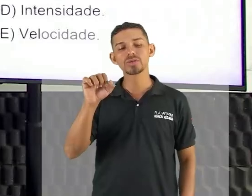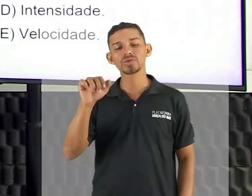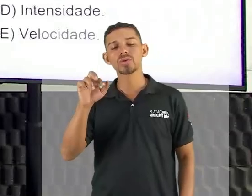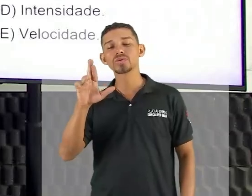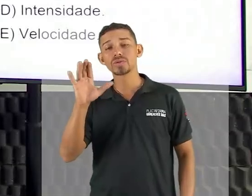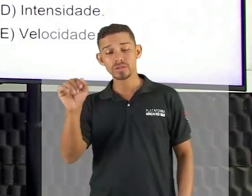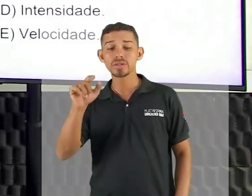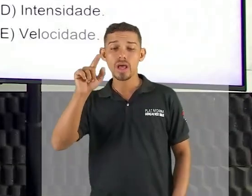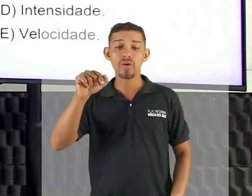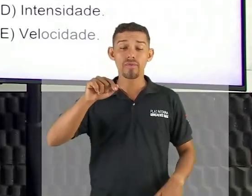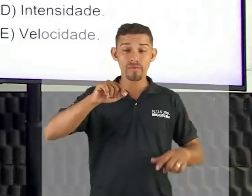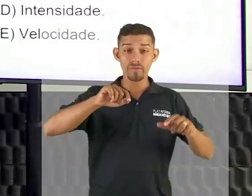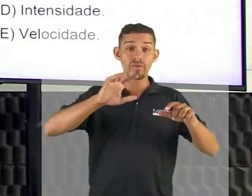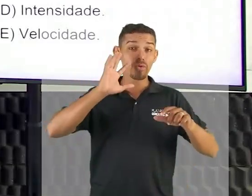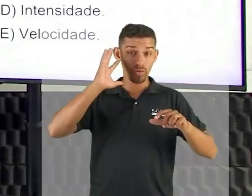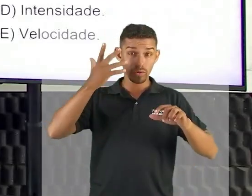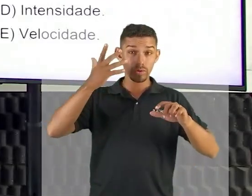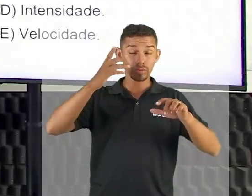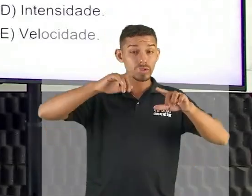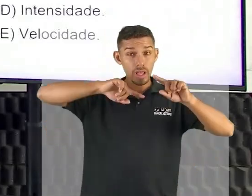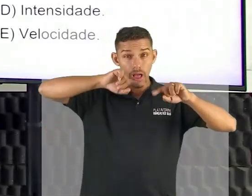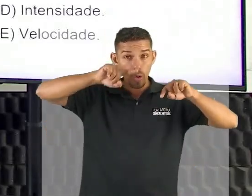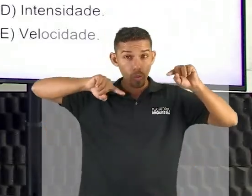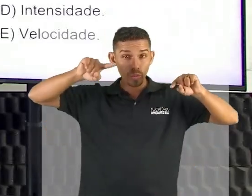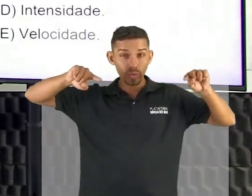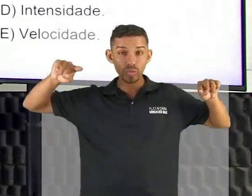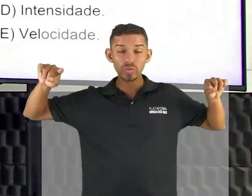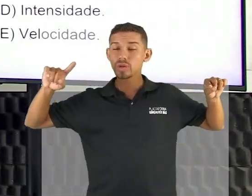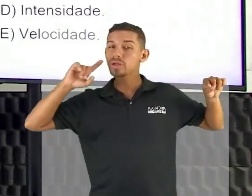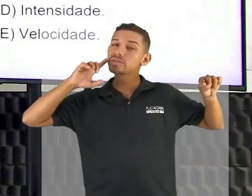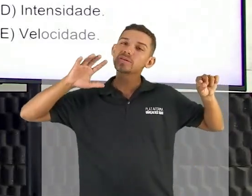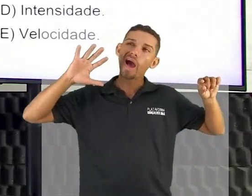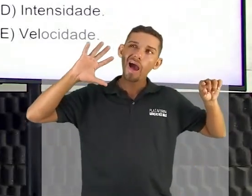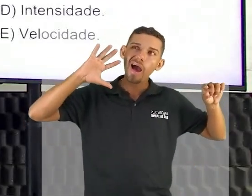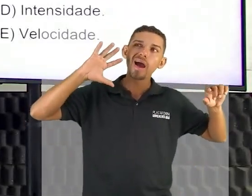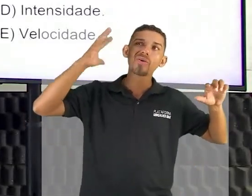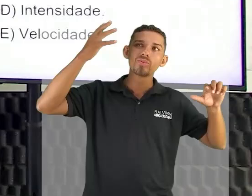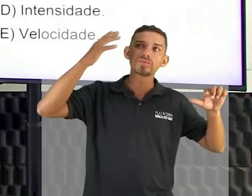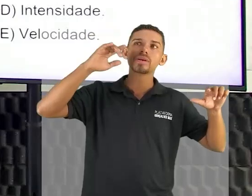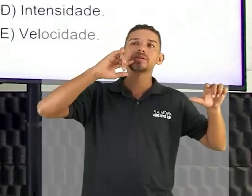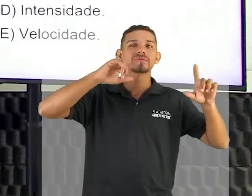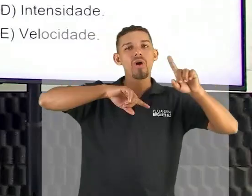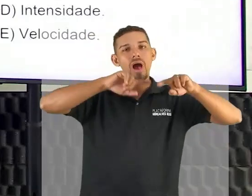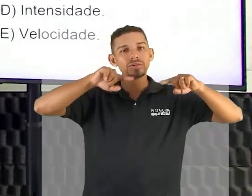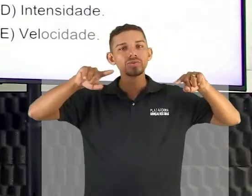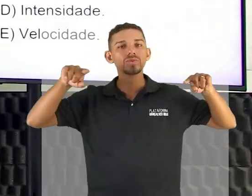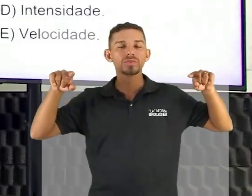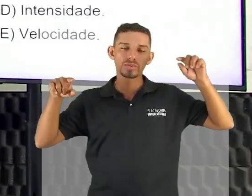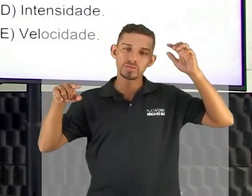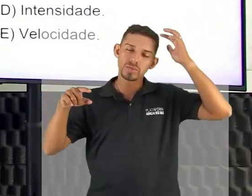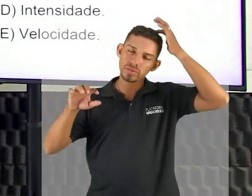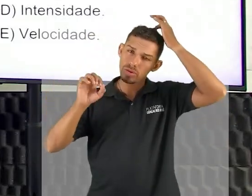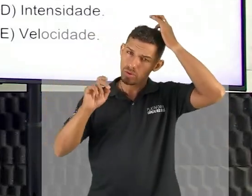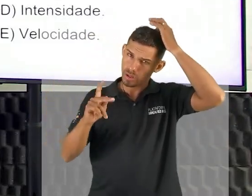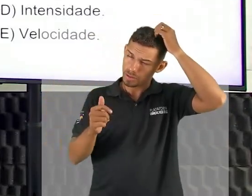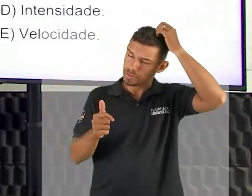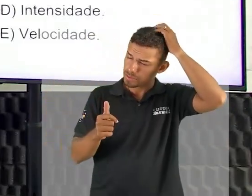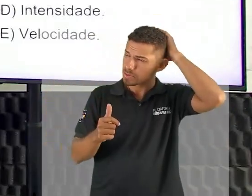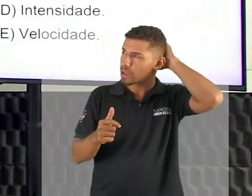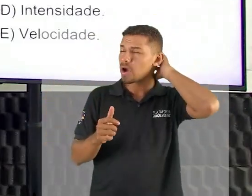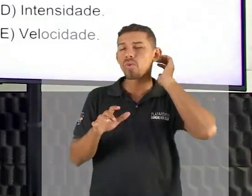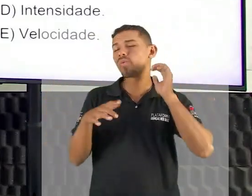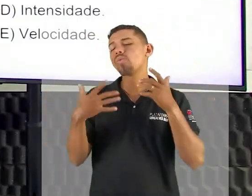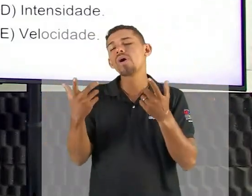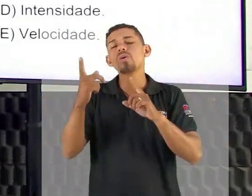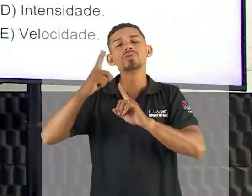fenômeno ondulatório Ou seja é um fenômeno que acontece com as ondas tá Joadson Qual